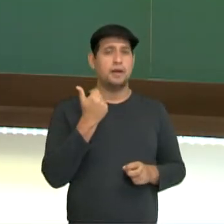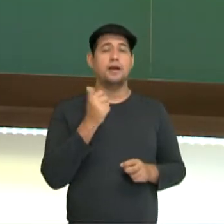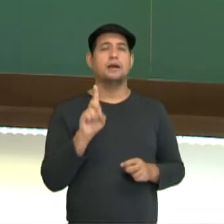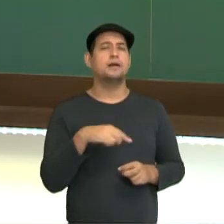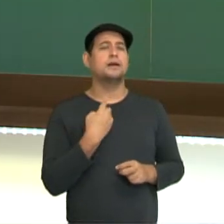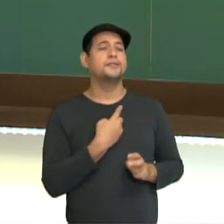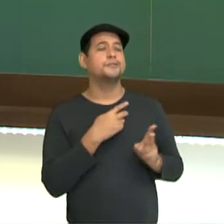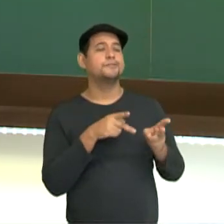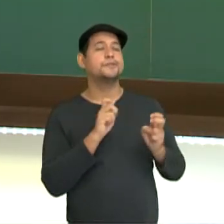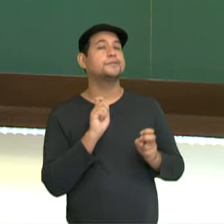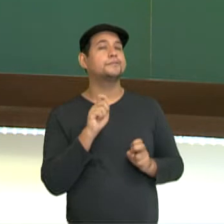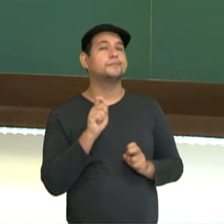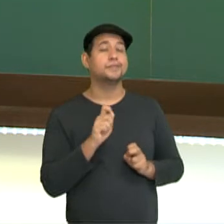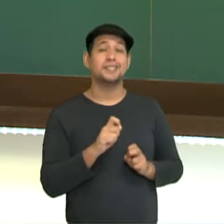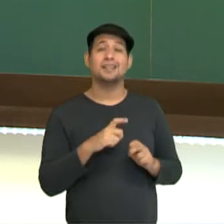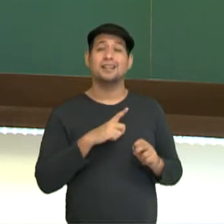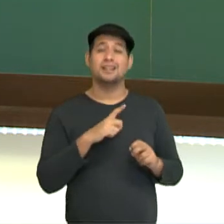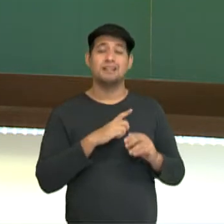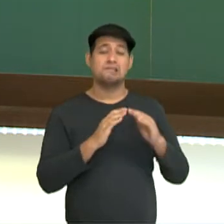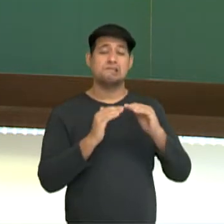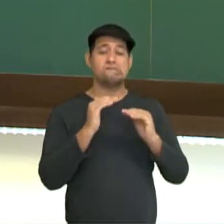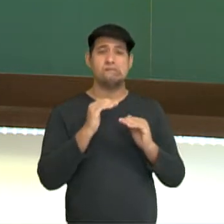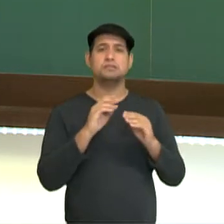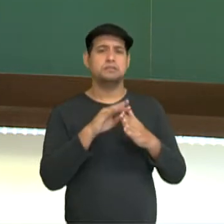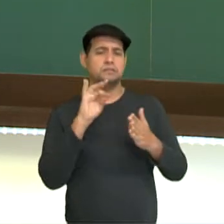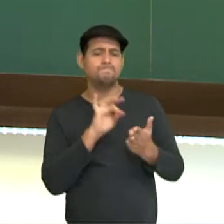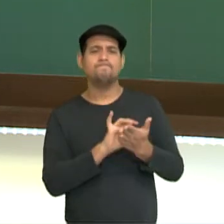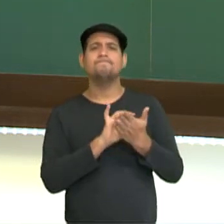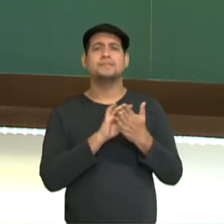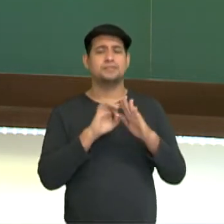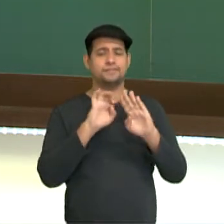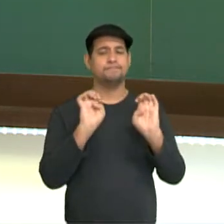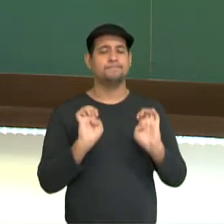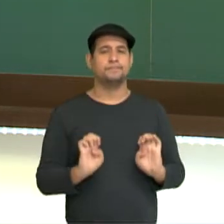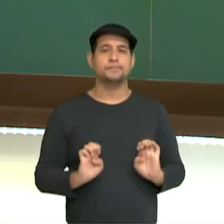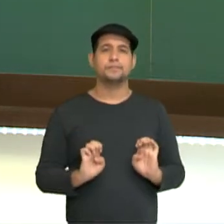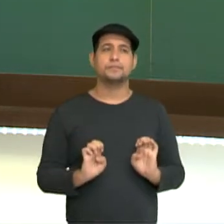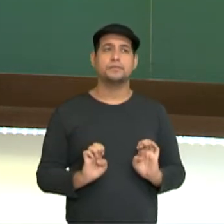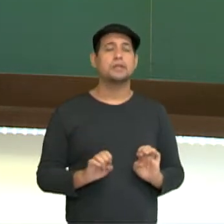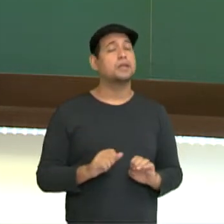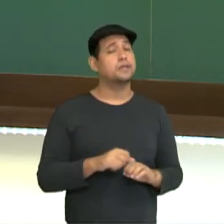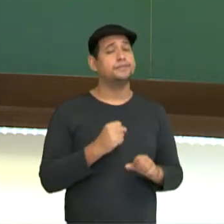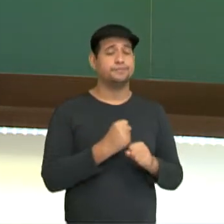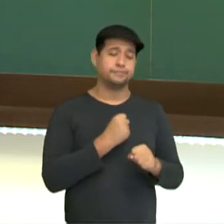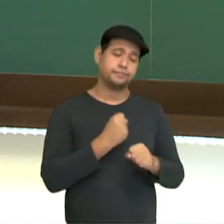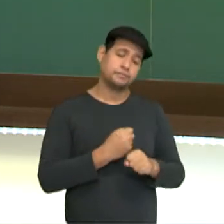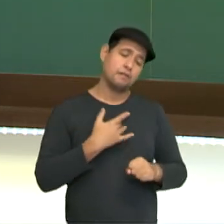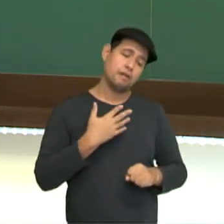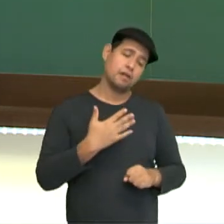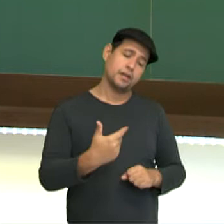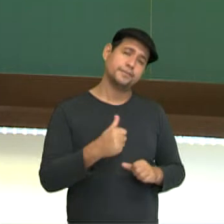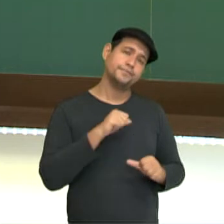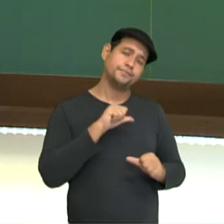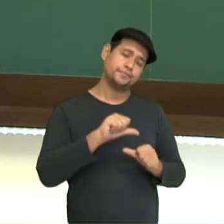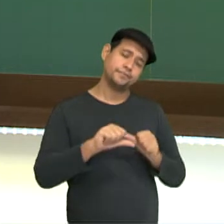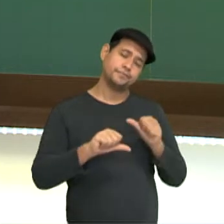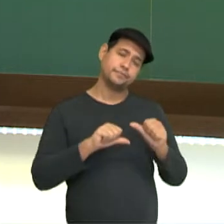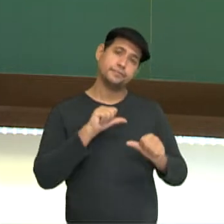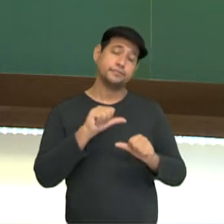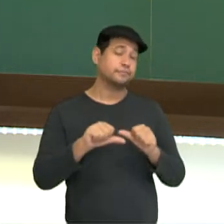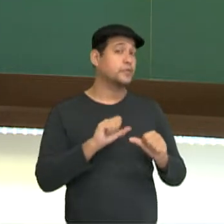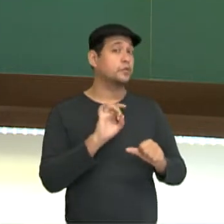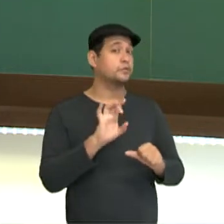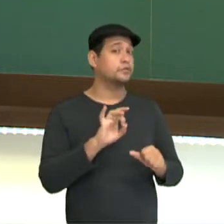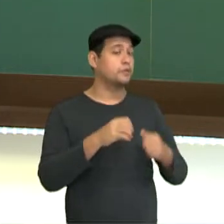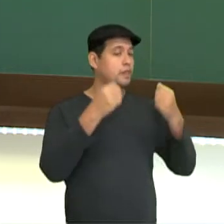nós tivemos uma sedimentação, uma solidificação dessa estrutura, que com o tempo foi mudando de